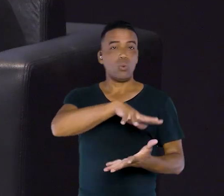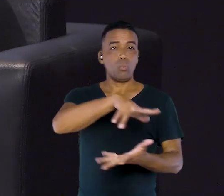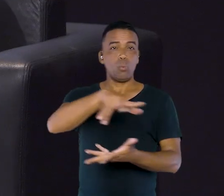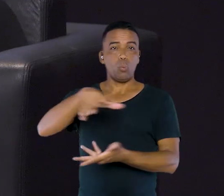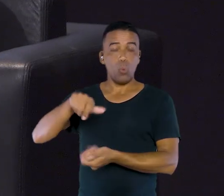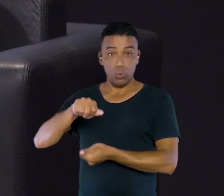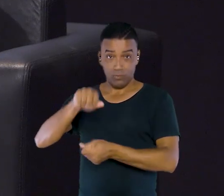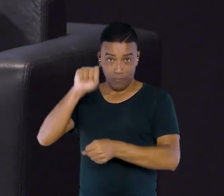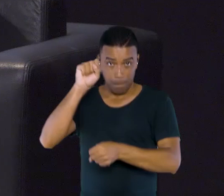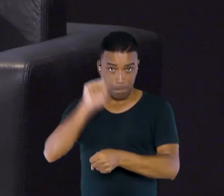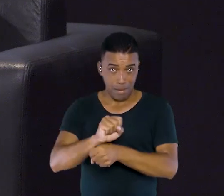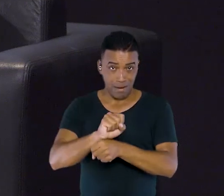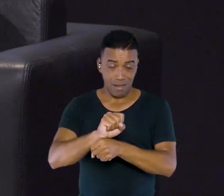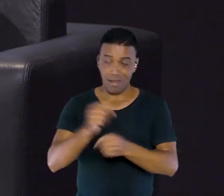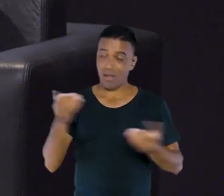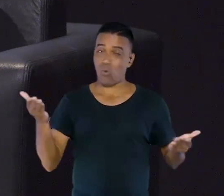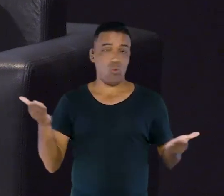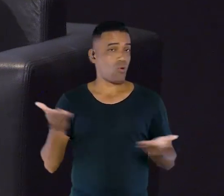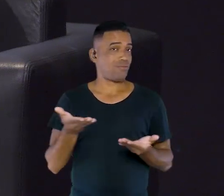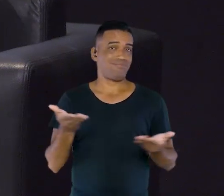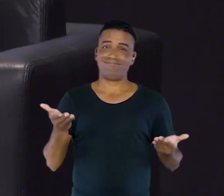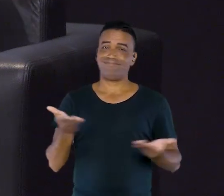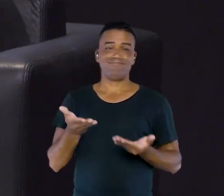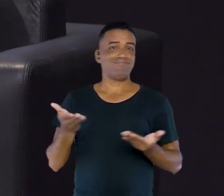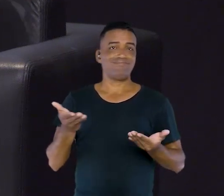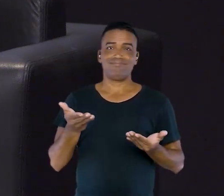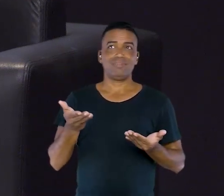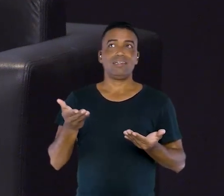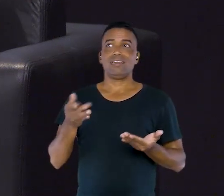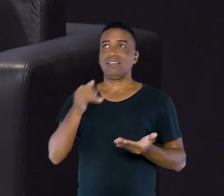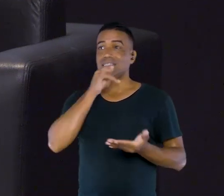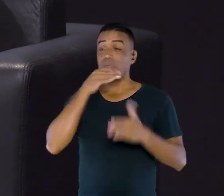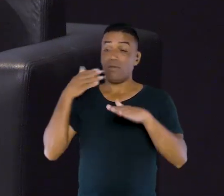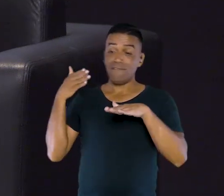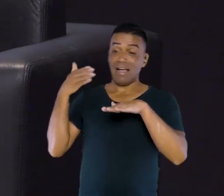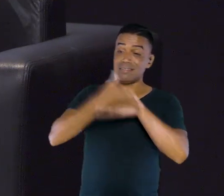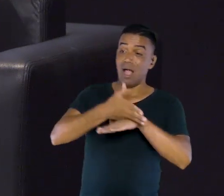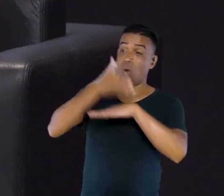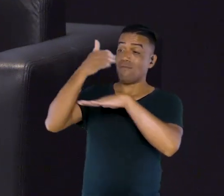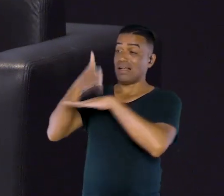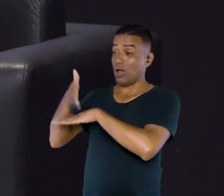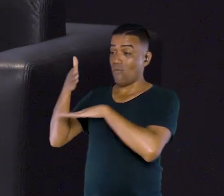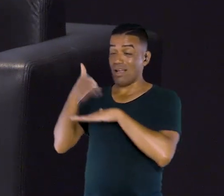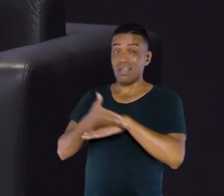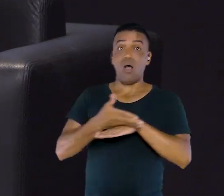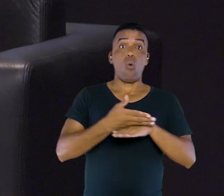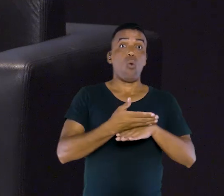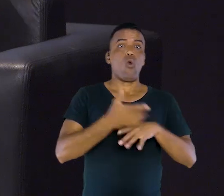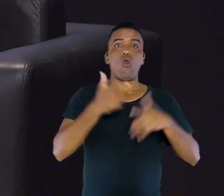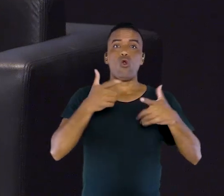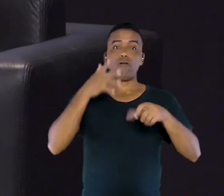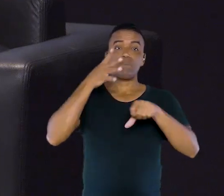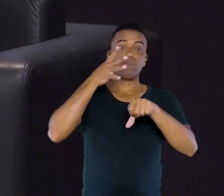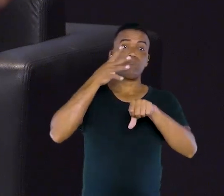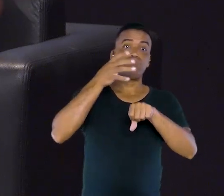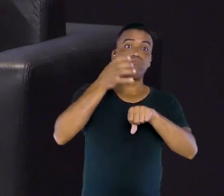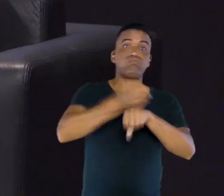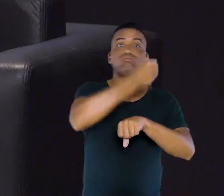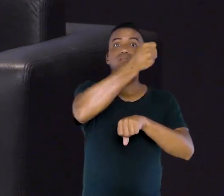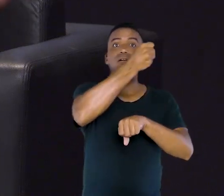não vai parar agora. Acho que essa questão de invasão de territórios é